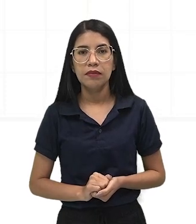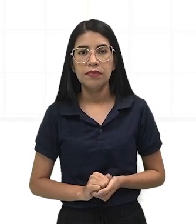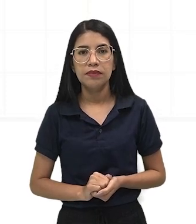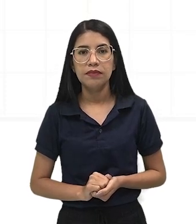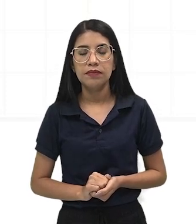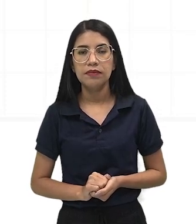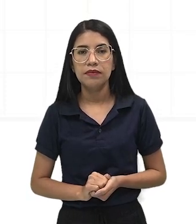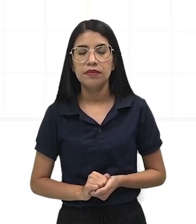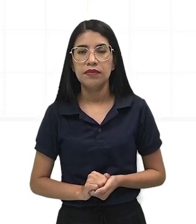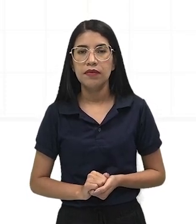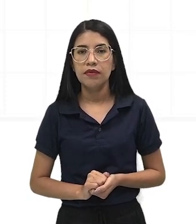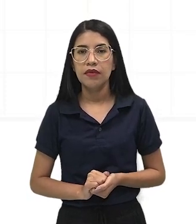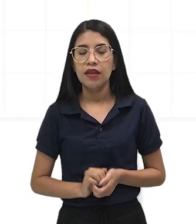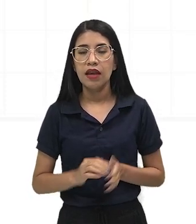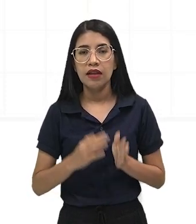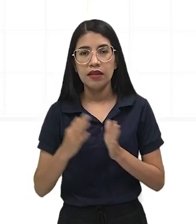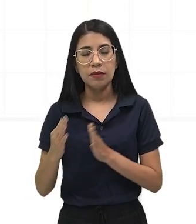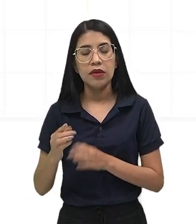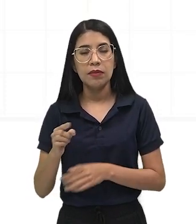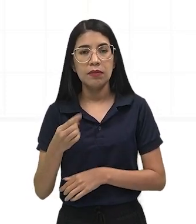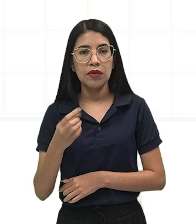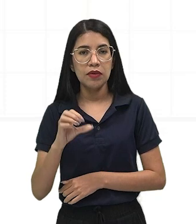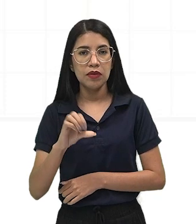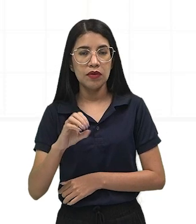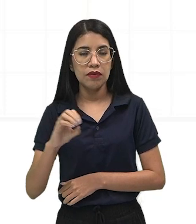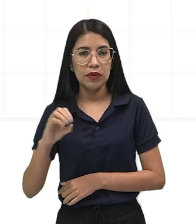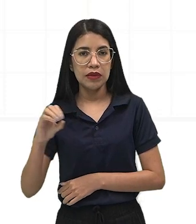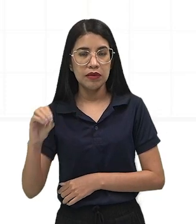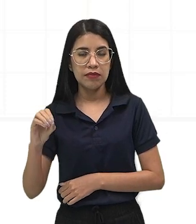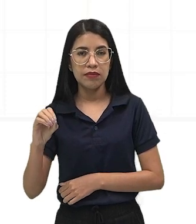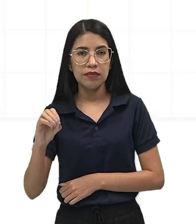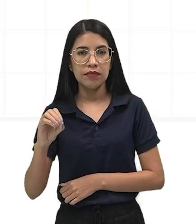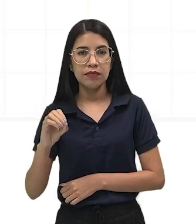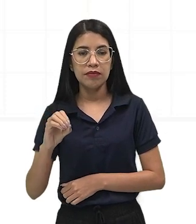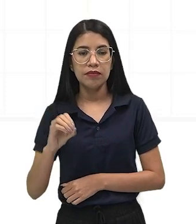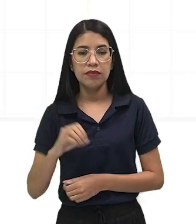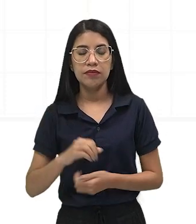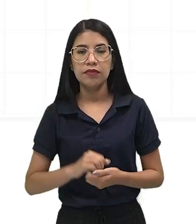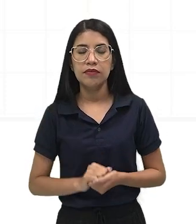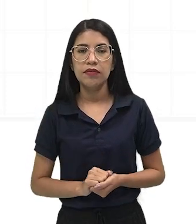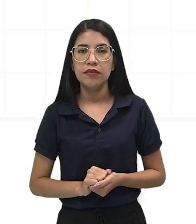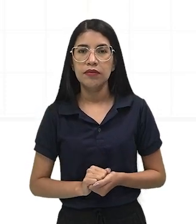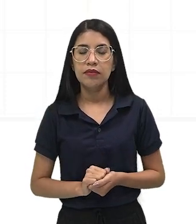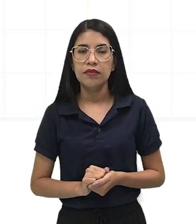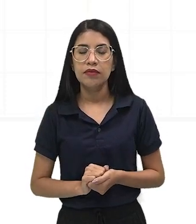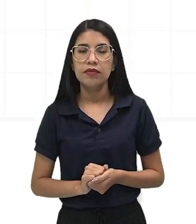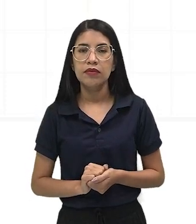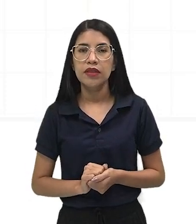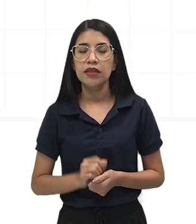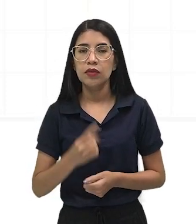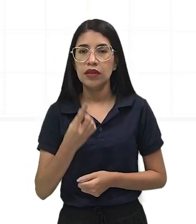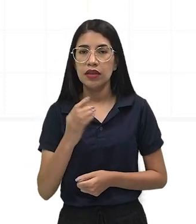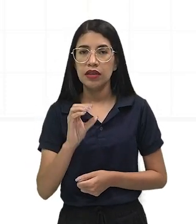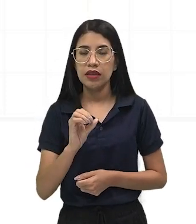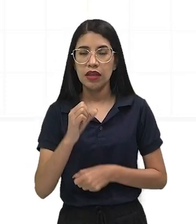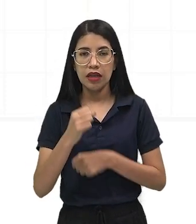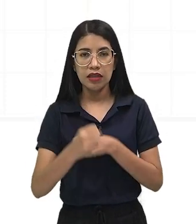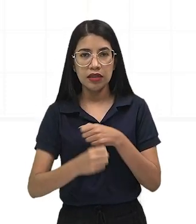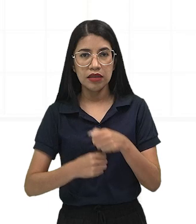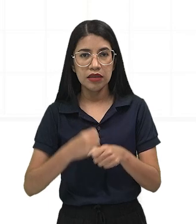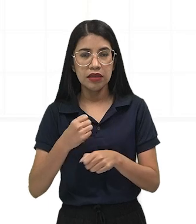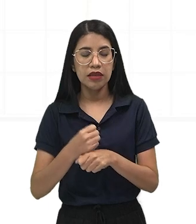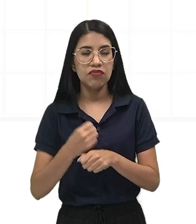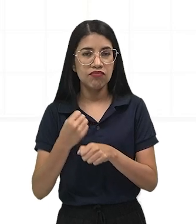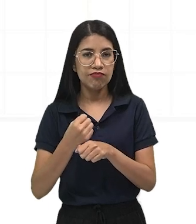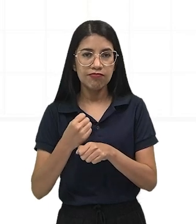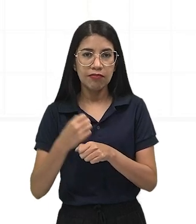depois em 1900, ó, aqui fechou 10 anos, né? Depois nós